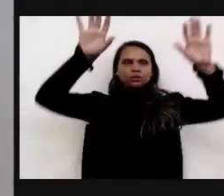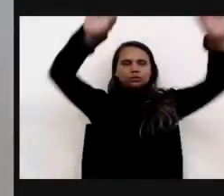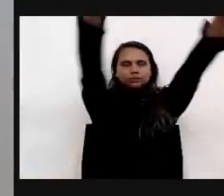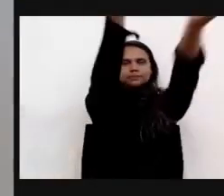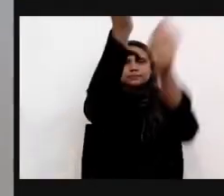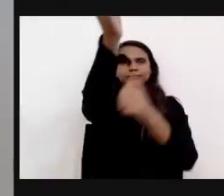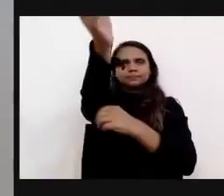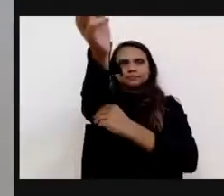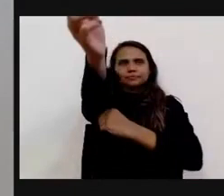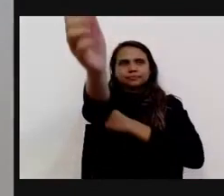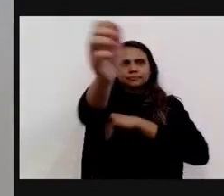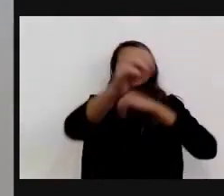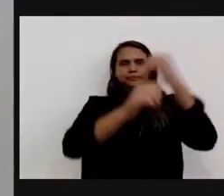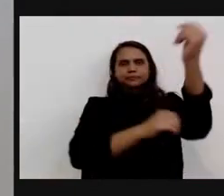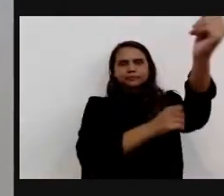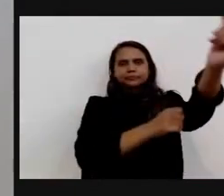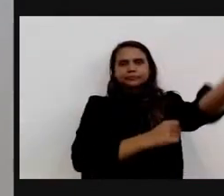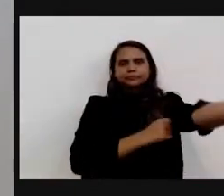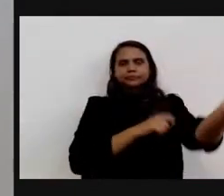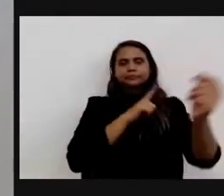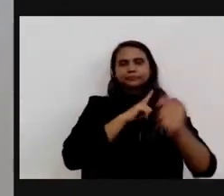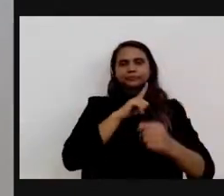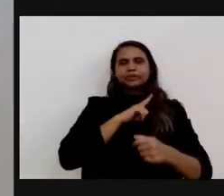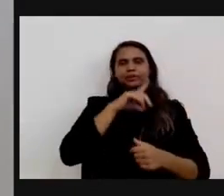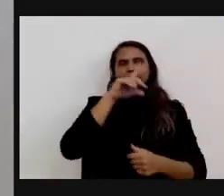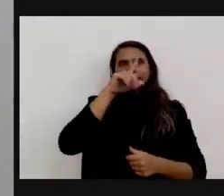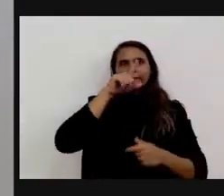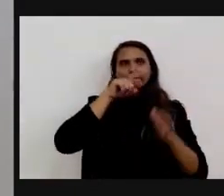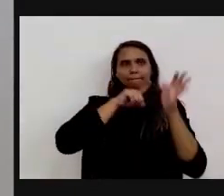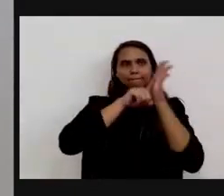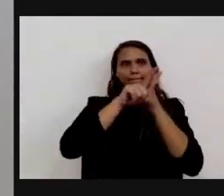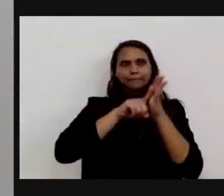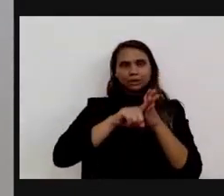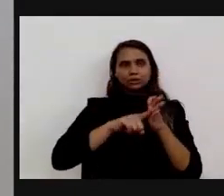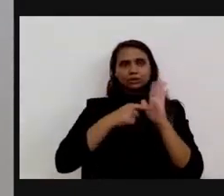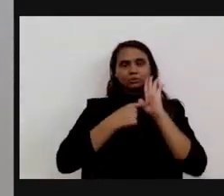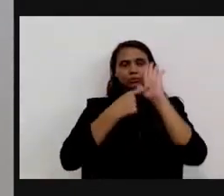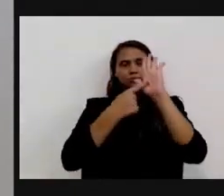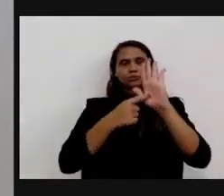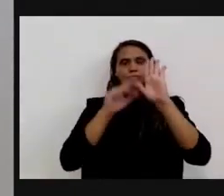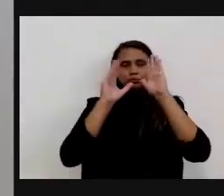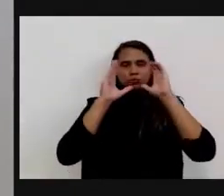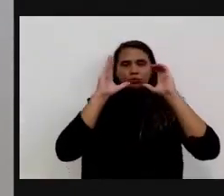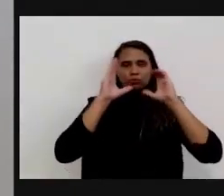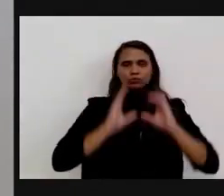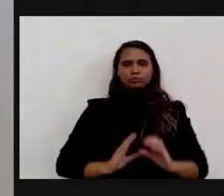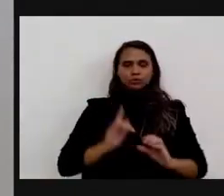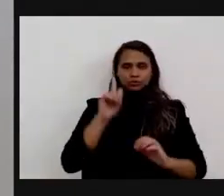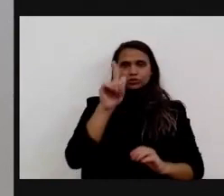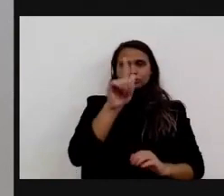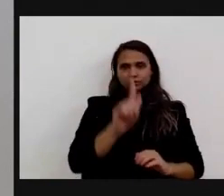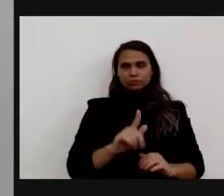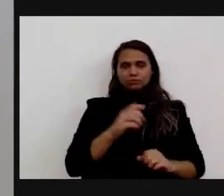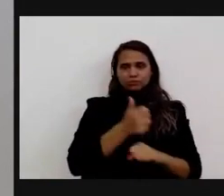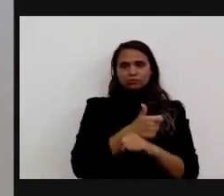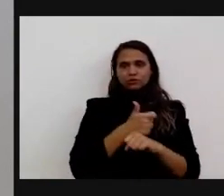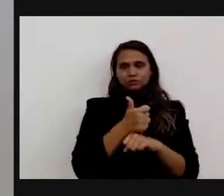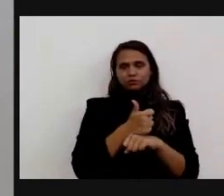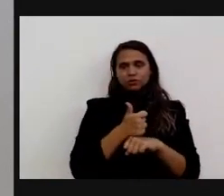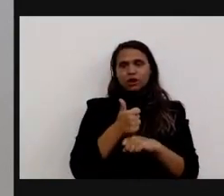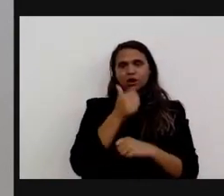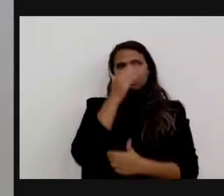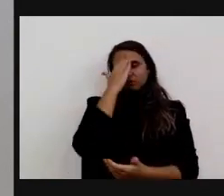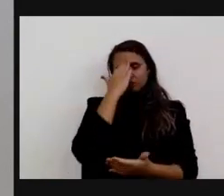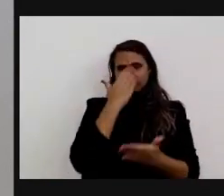mas existem pesquisas mostrando os comportamentos de gestão para melhorar a confiança no trabalho e eles